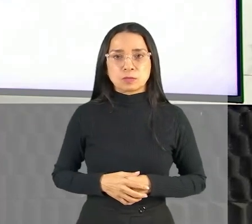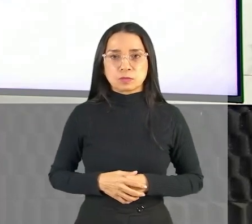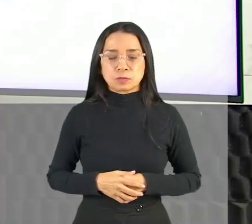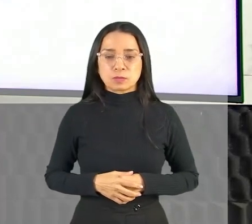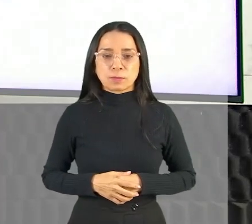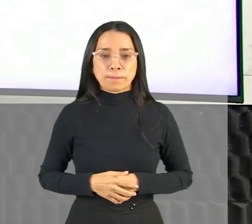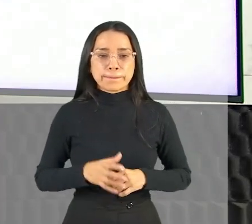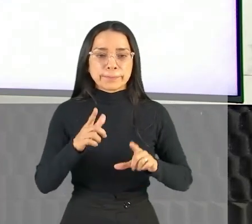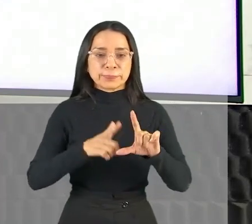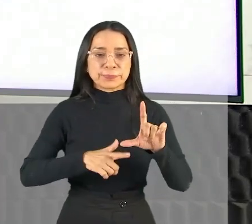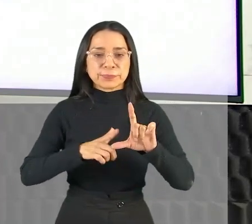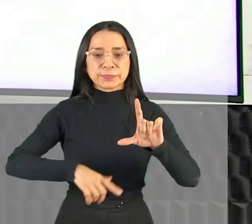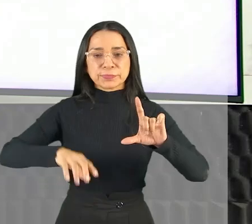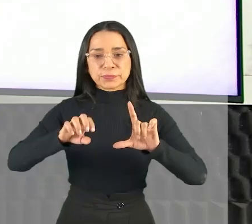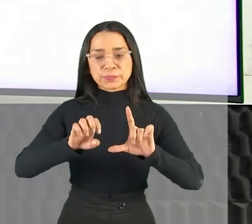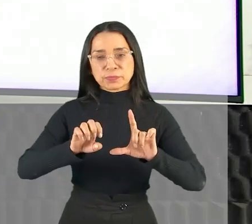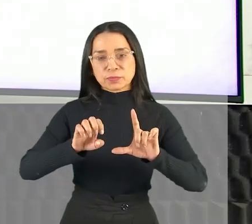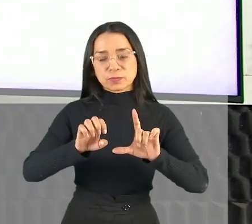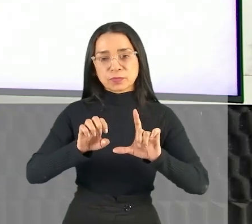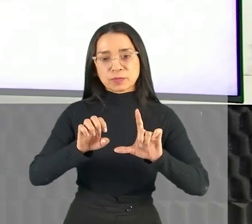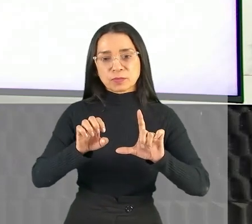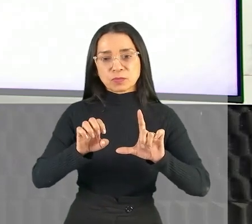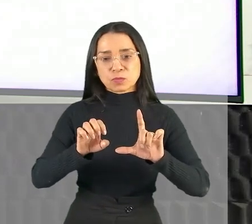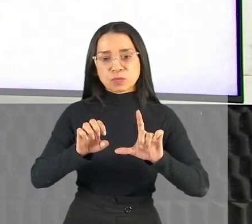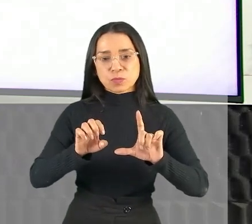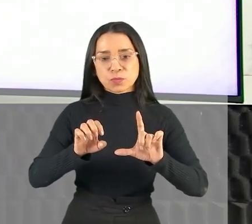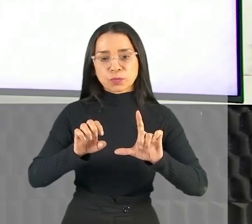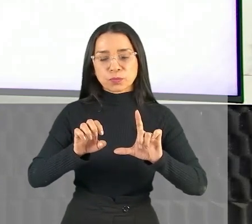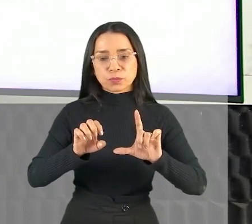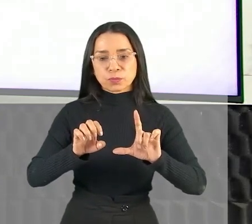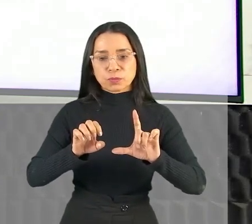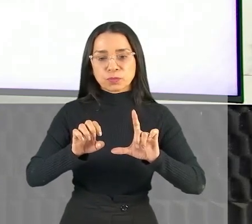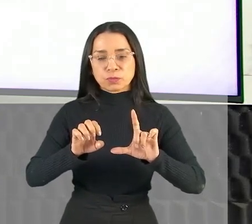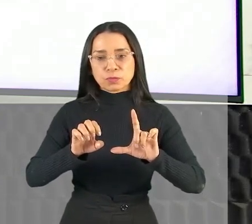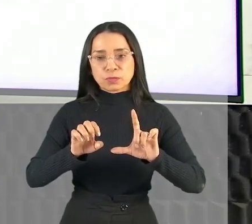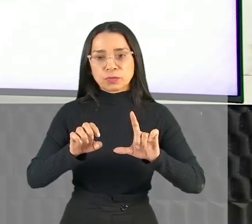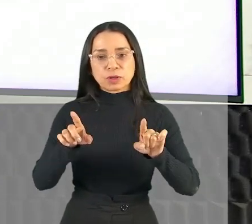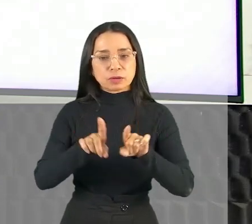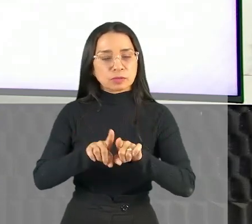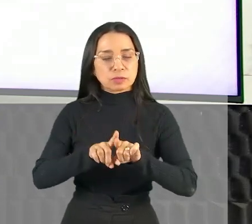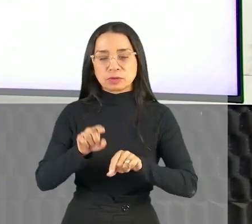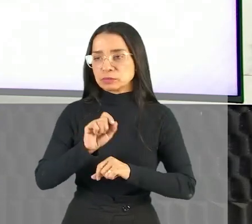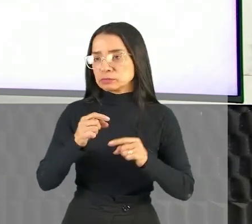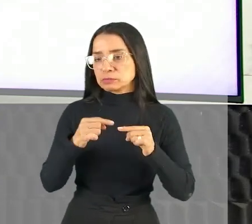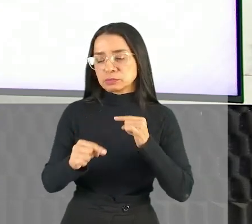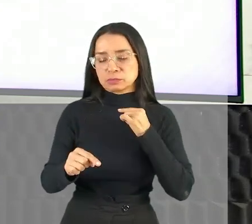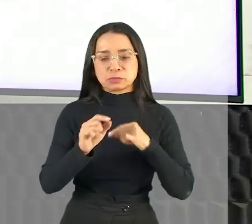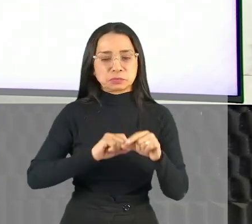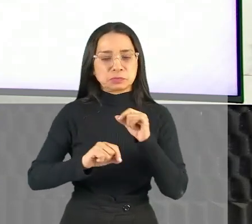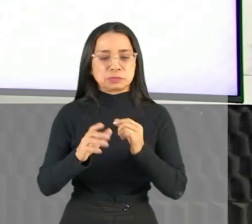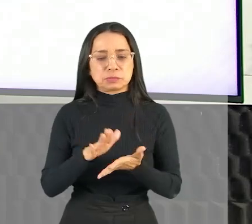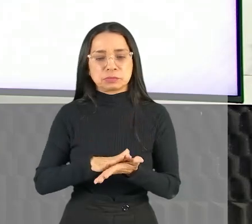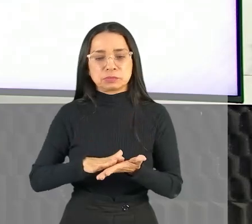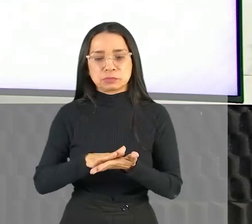carbono. Substituindo a madeira de bens duráveis por materiais alternativos. Também isso aqui não, nem fala